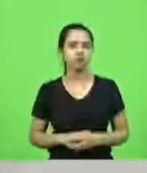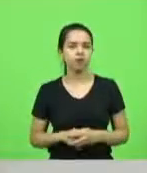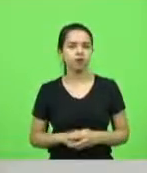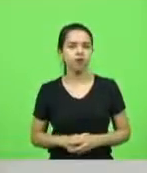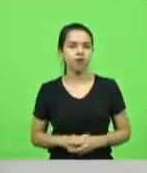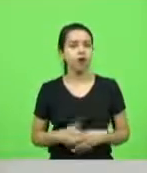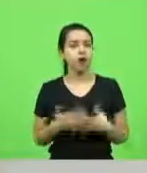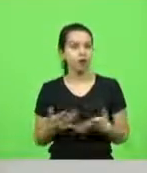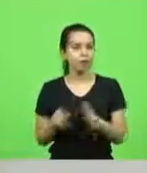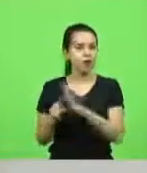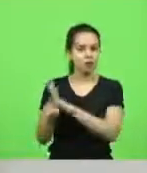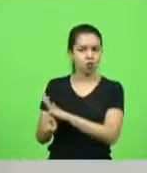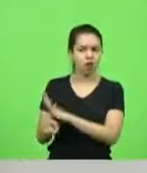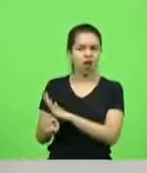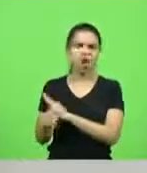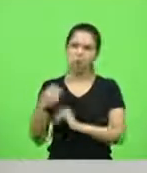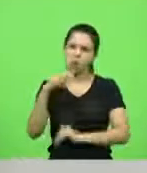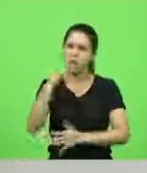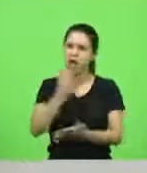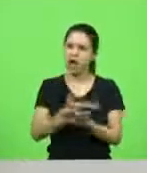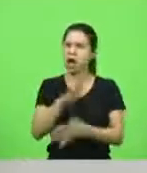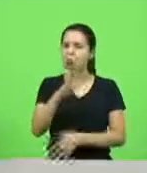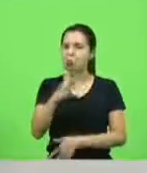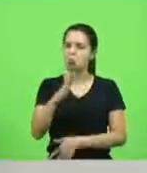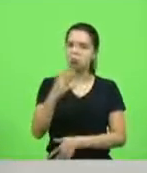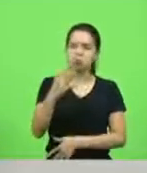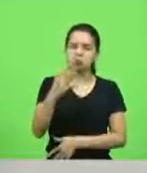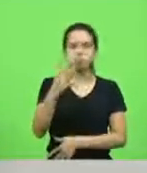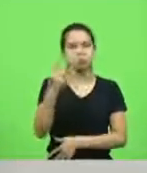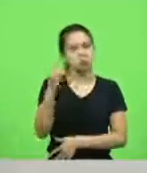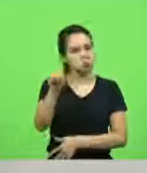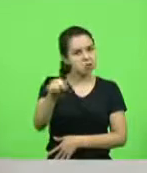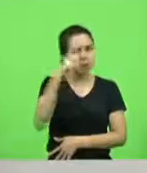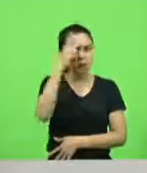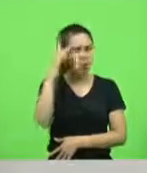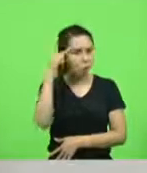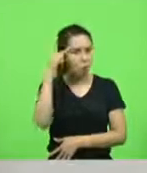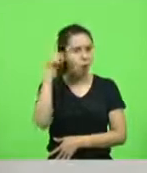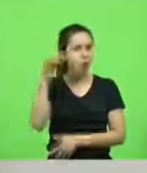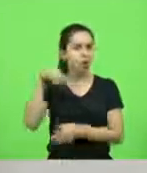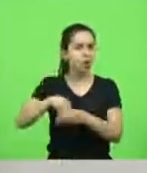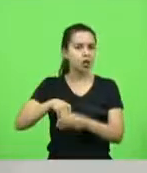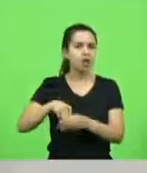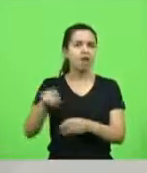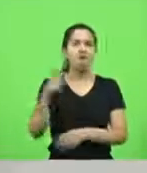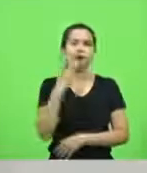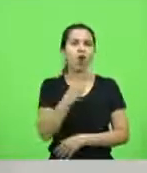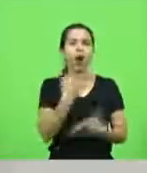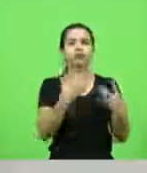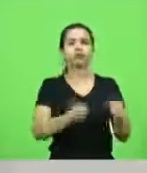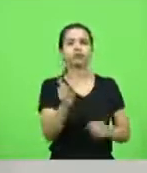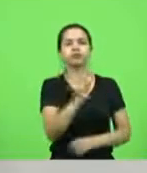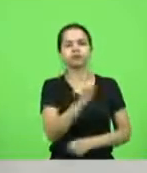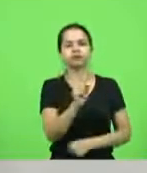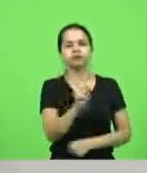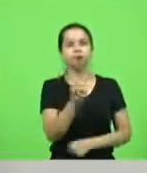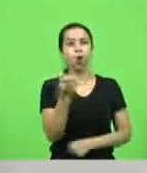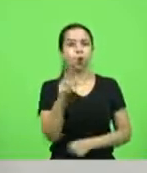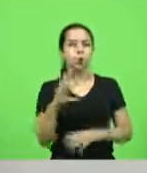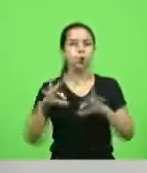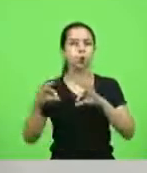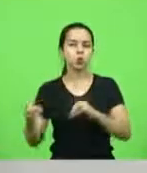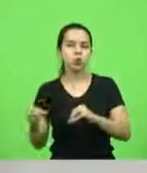eu acredito que temos cerca de torno de mil pessoas lá dentro lá da Assembleia lá e falaram não não aceitamos ou é tudo ou